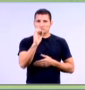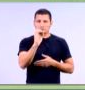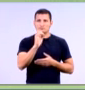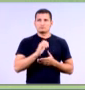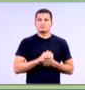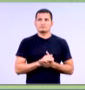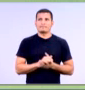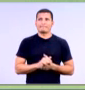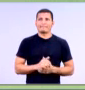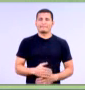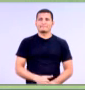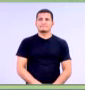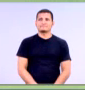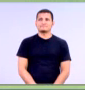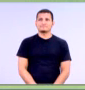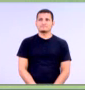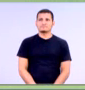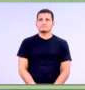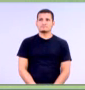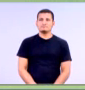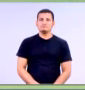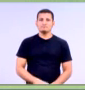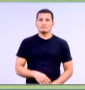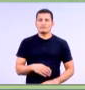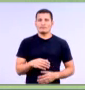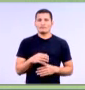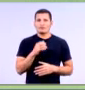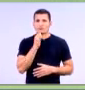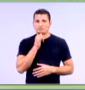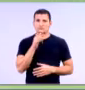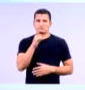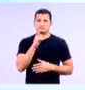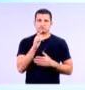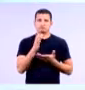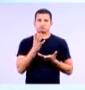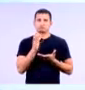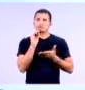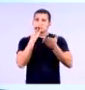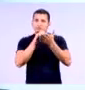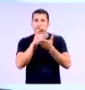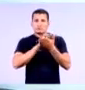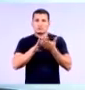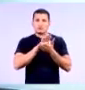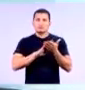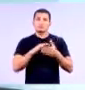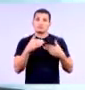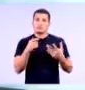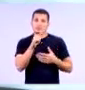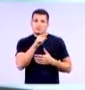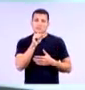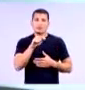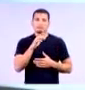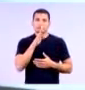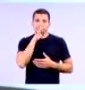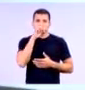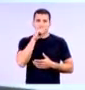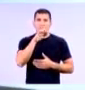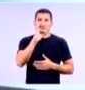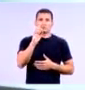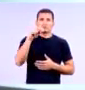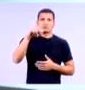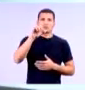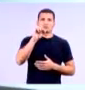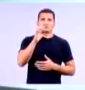tá? Então, se você não definir nada, é isso que é executado. O construtor faz isso. Ele